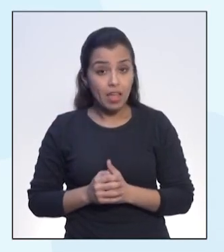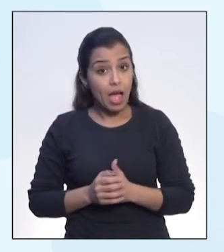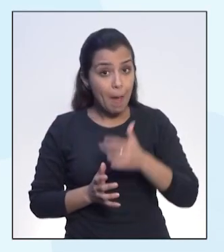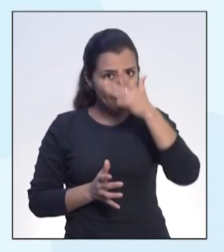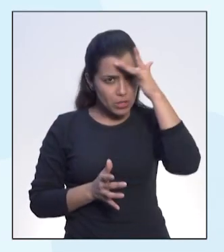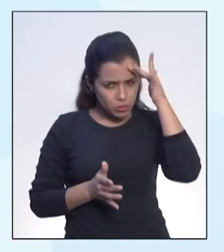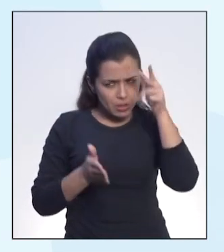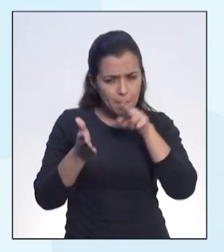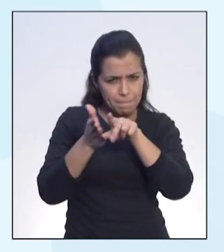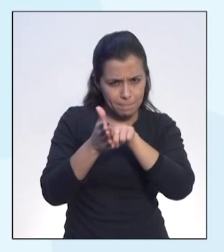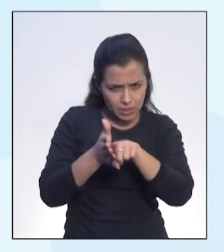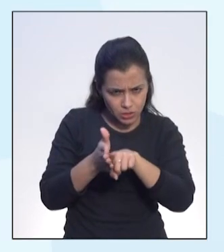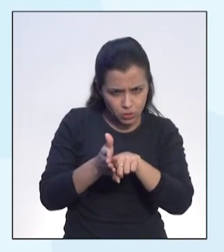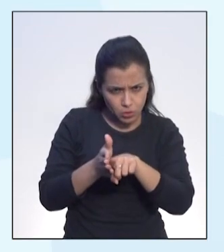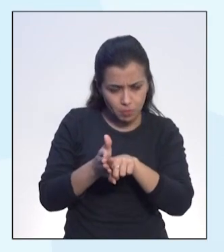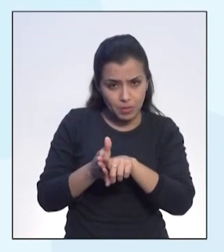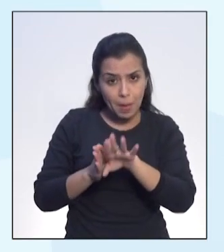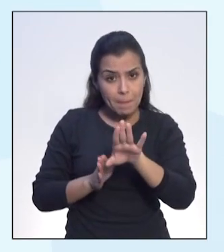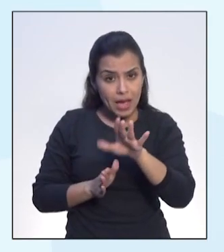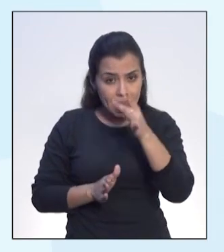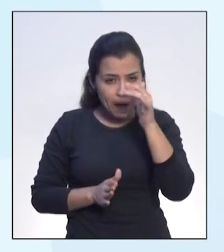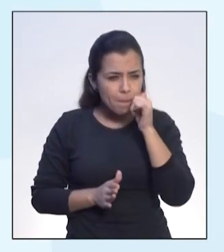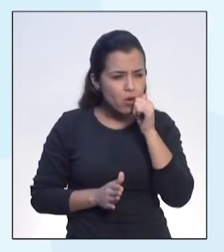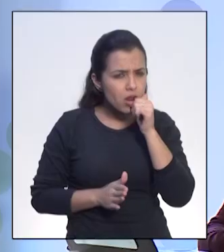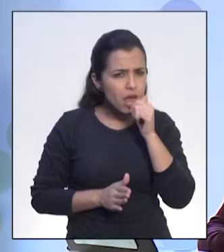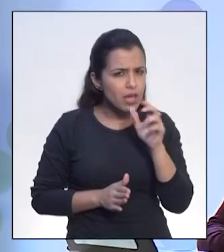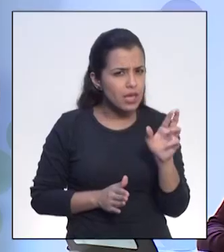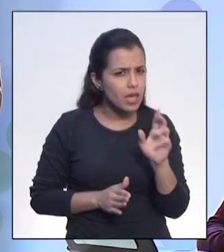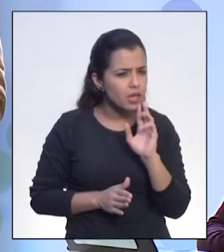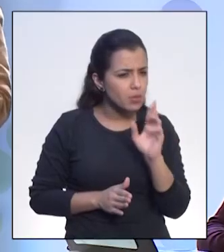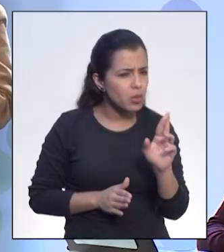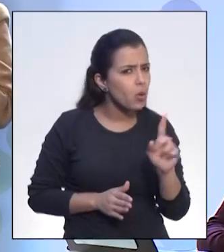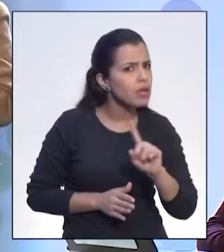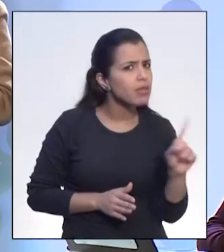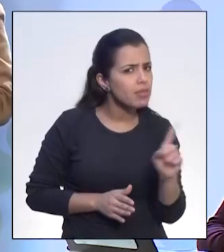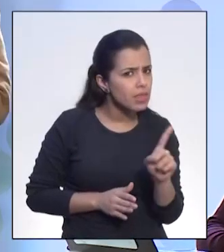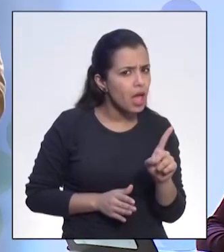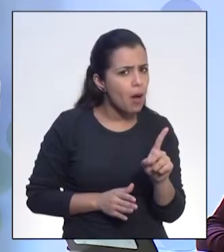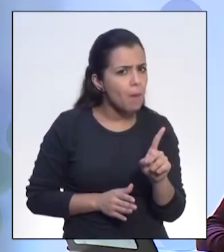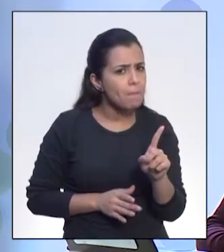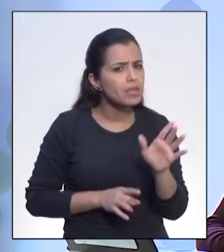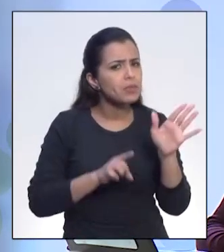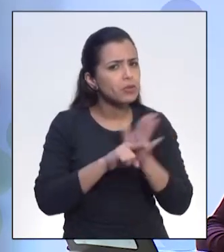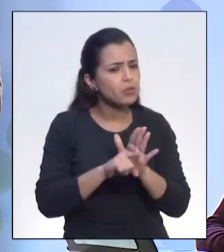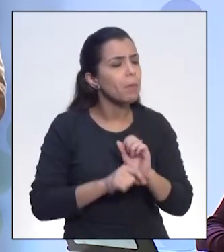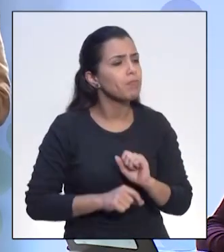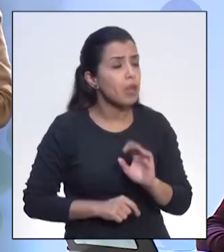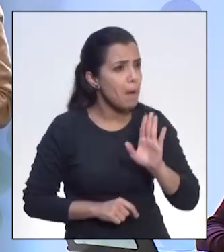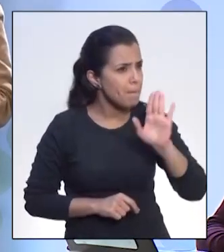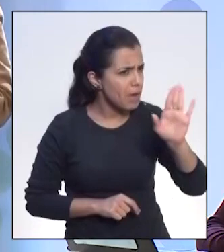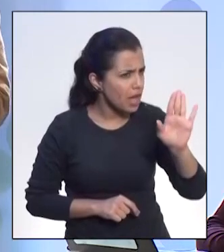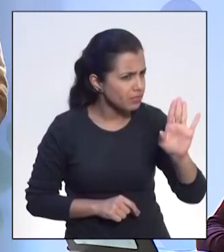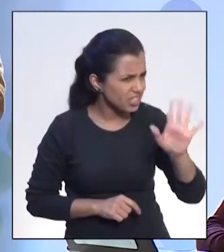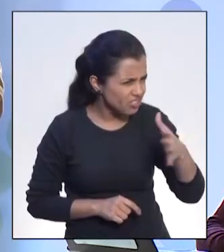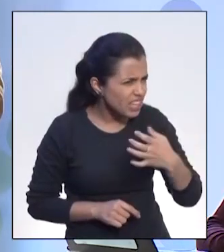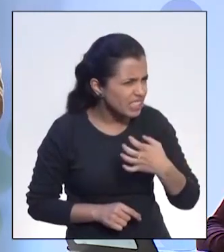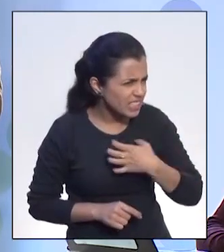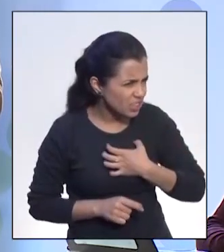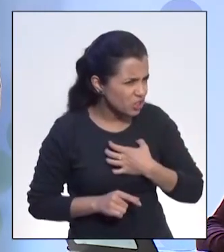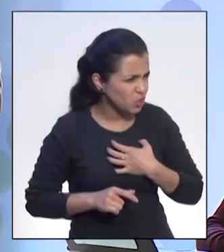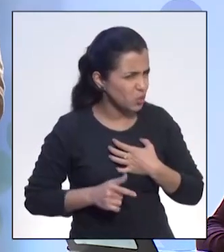as mulheres que disseram que não, os pesquisadores fizeram a lista de perguntas. Mas você já se sentiu